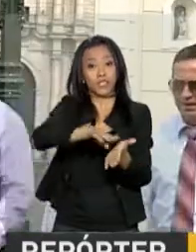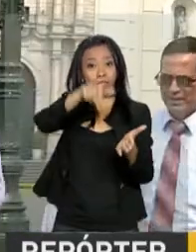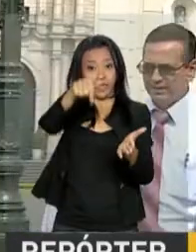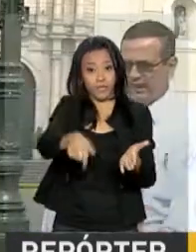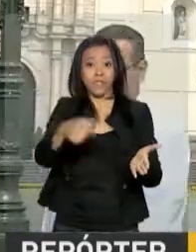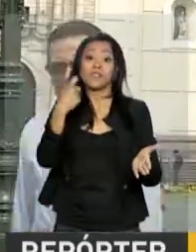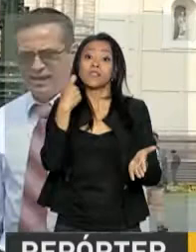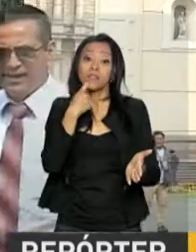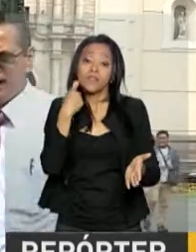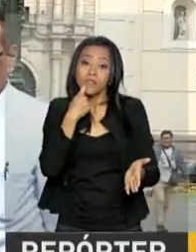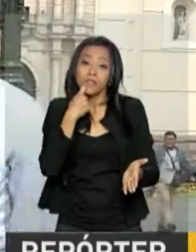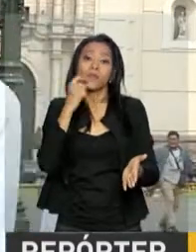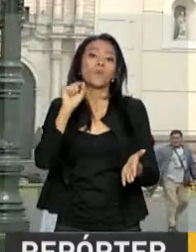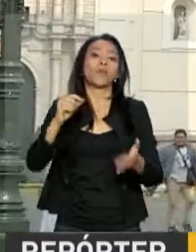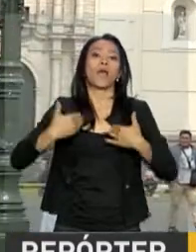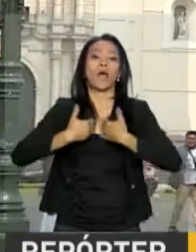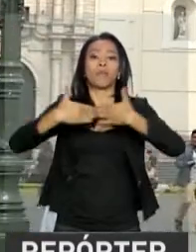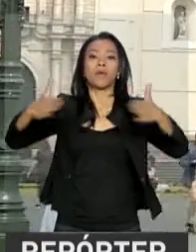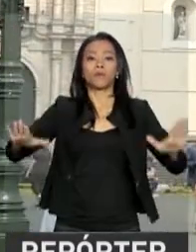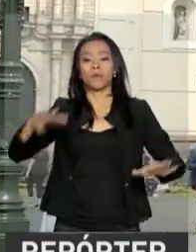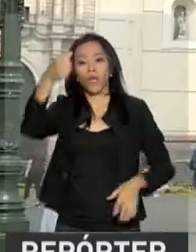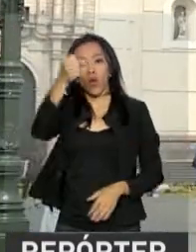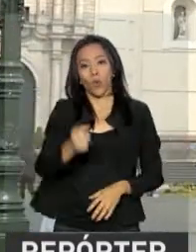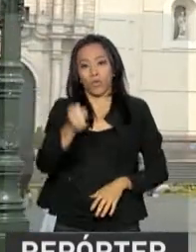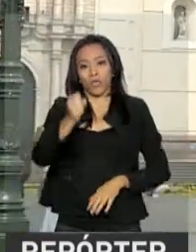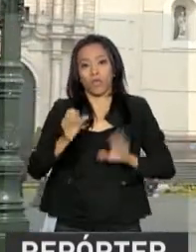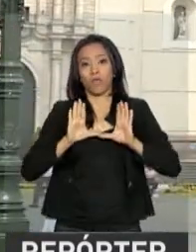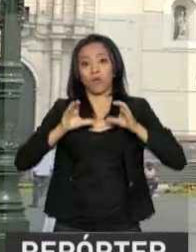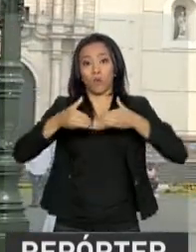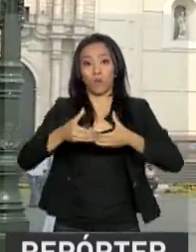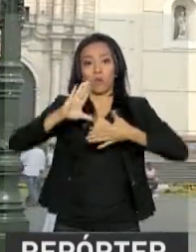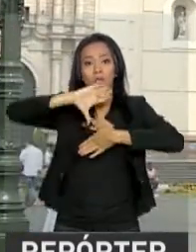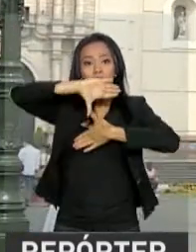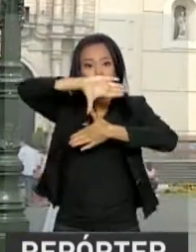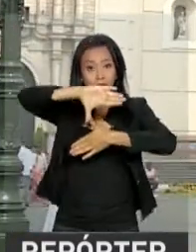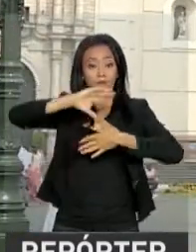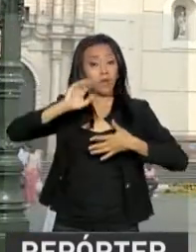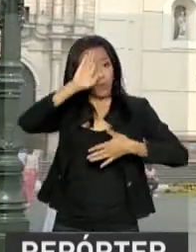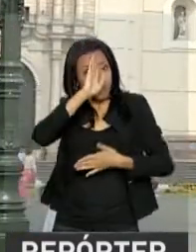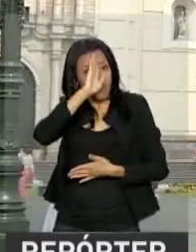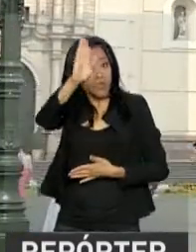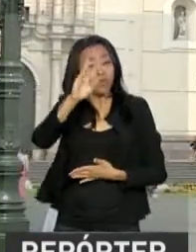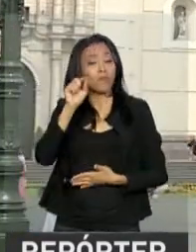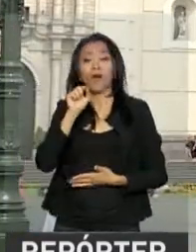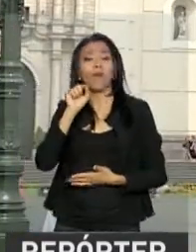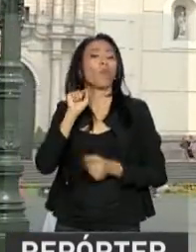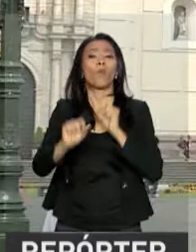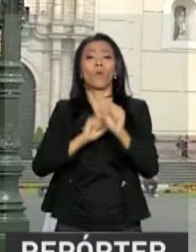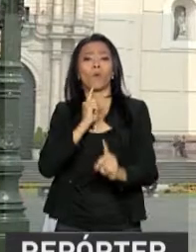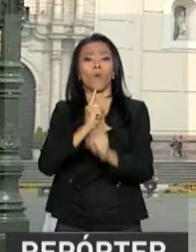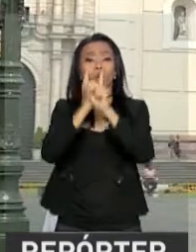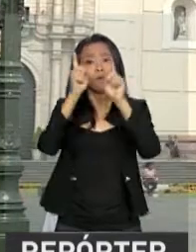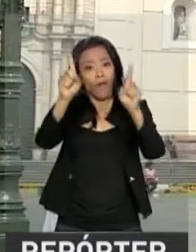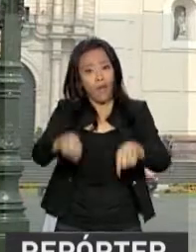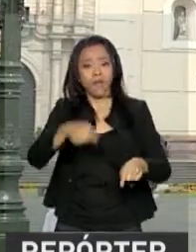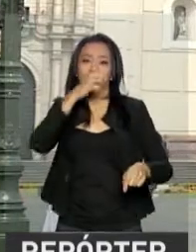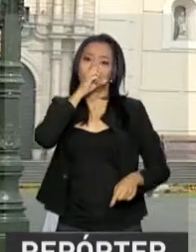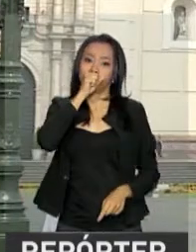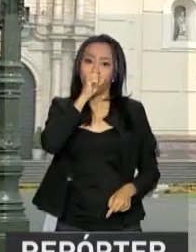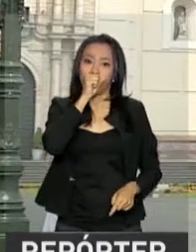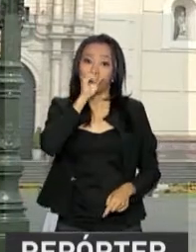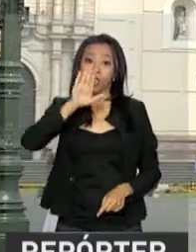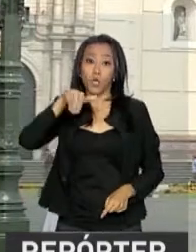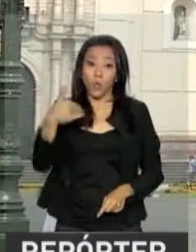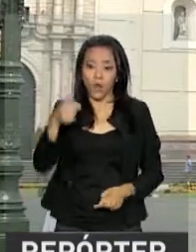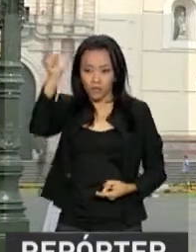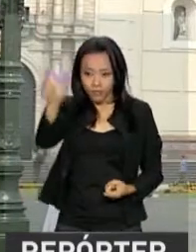lima no peru para a abertura da 8ª cúpula das américas o principal dia do encontro é neste sábado é quando os